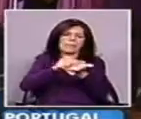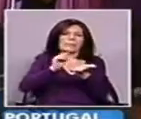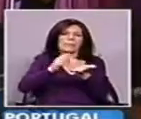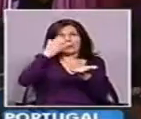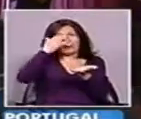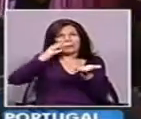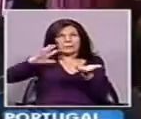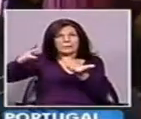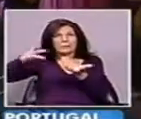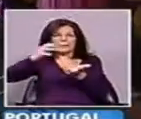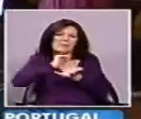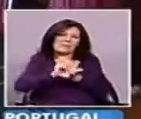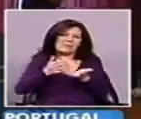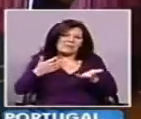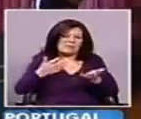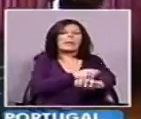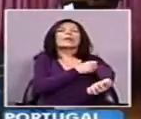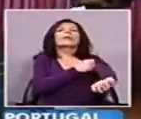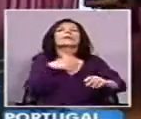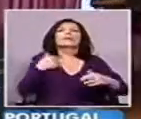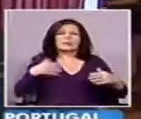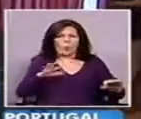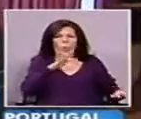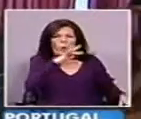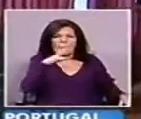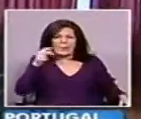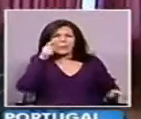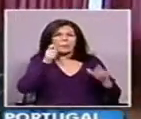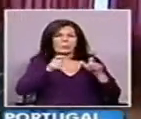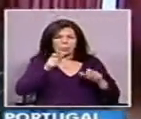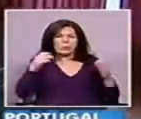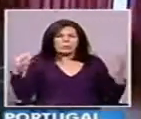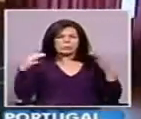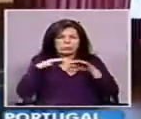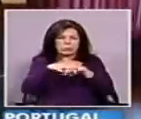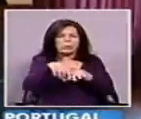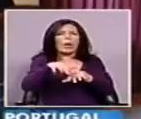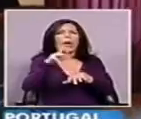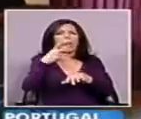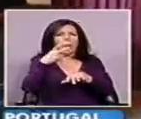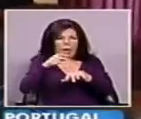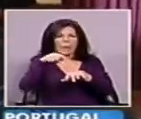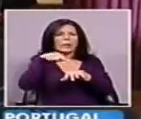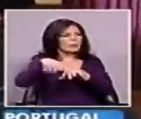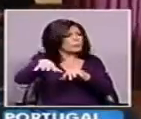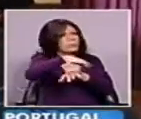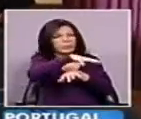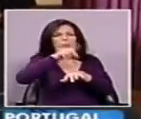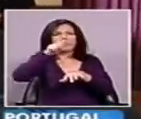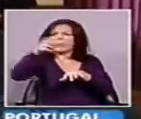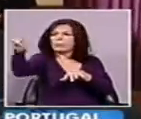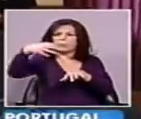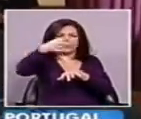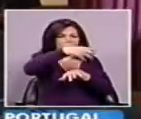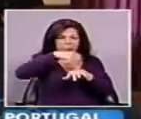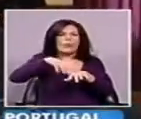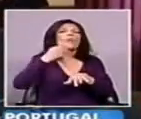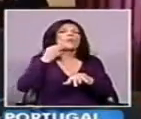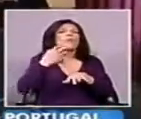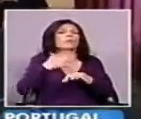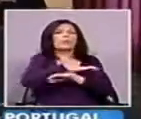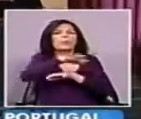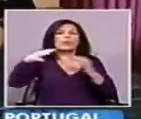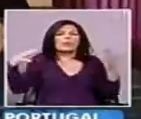para essa utopia, digamos. Vão ser depois 400 pessoas juntas na rua, estes e mais outros convite todo o país. Como é que vai ser a